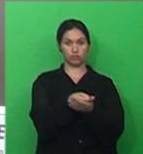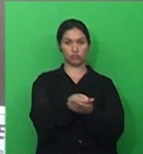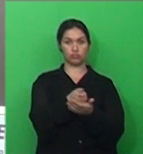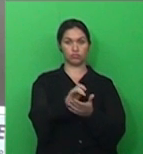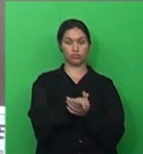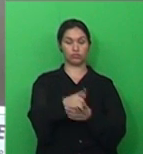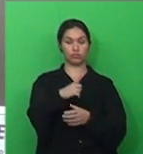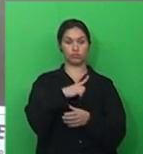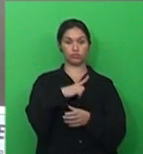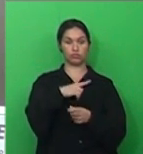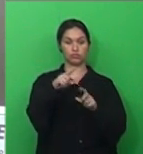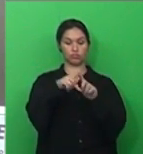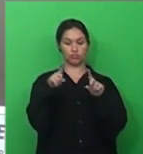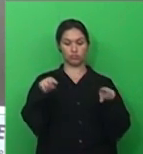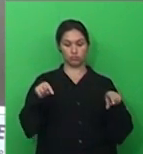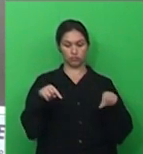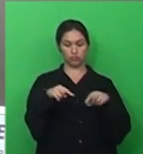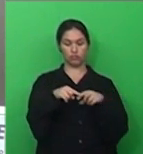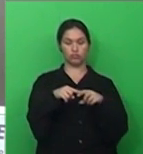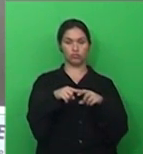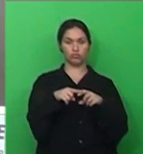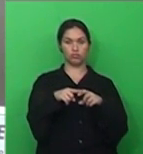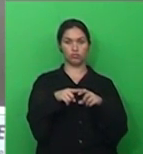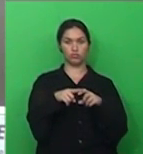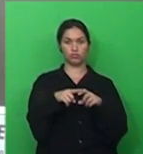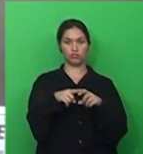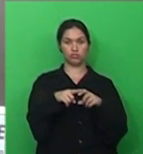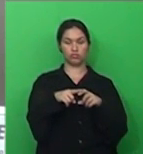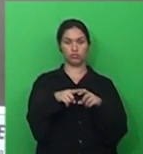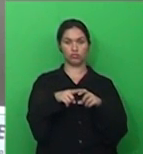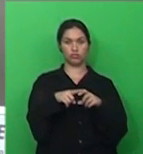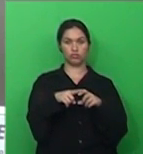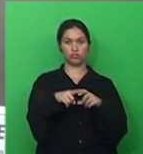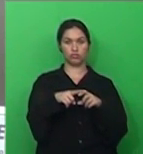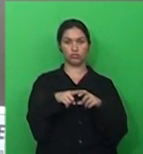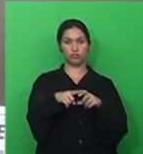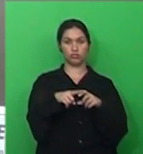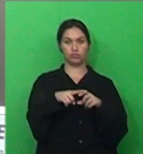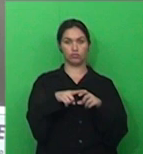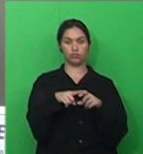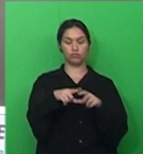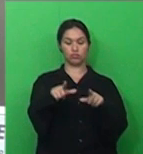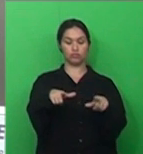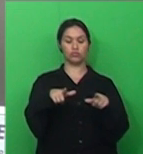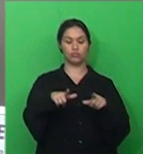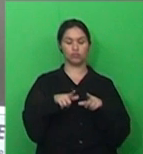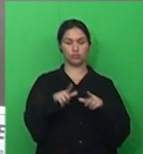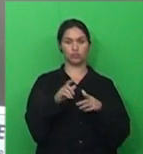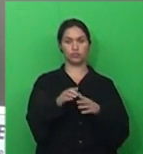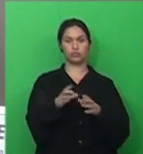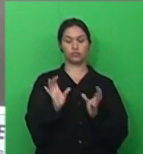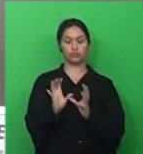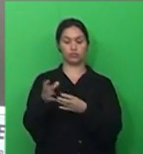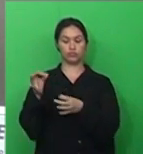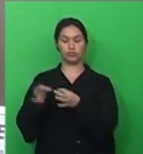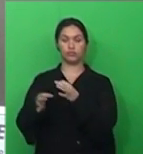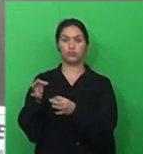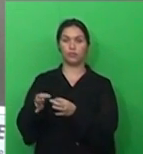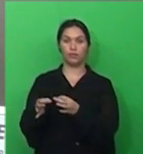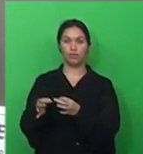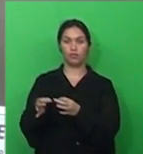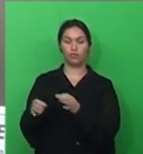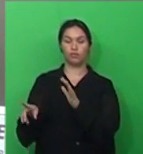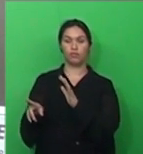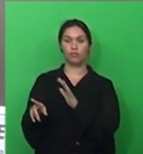caixa coletora de correspondência nos imóveis situados no município de Criciúma e da outras providências. A Comissão de Justiça e Redação opinou